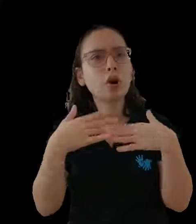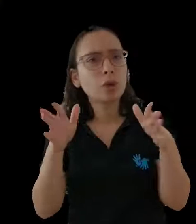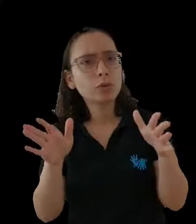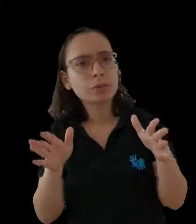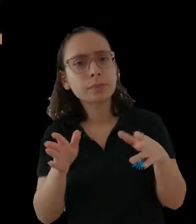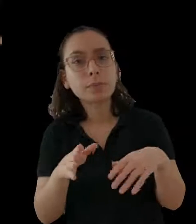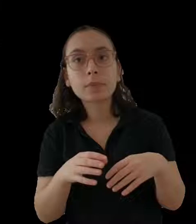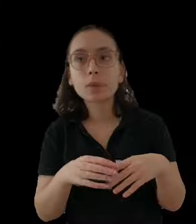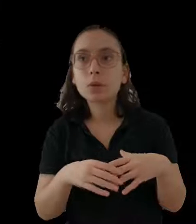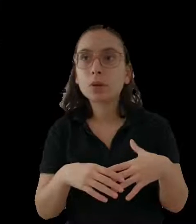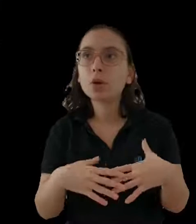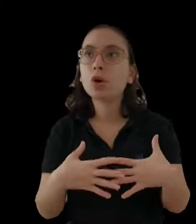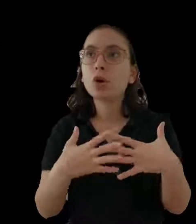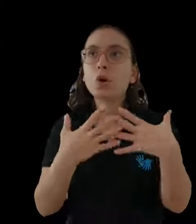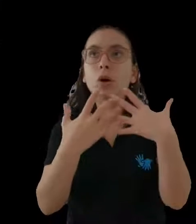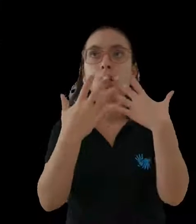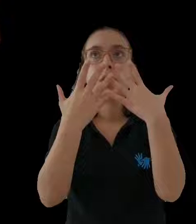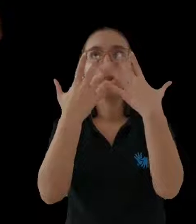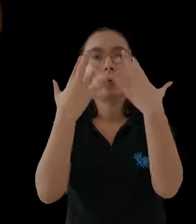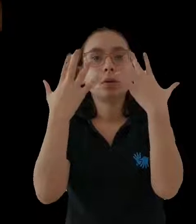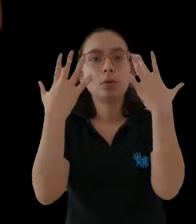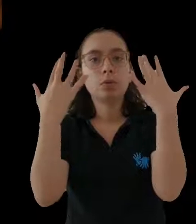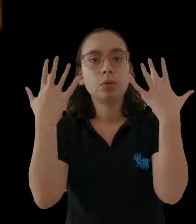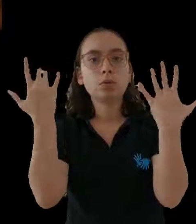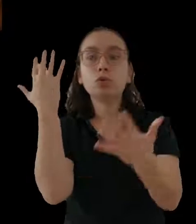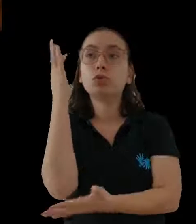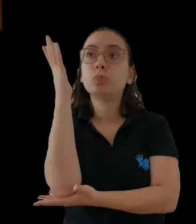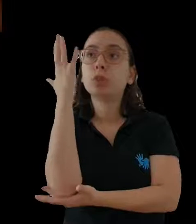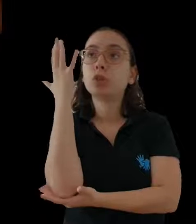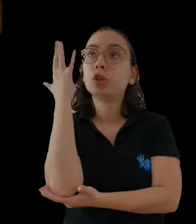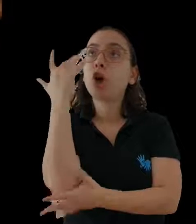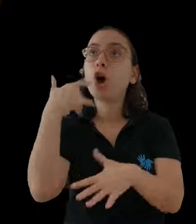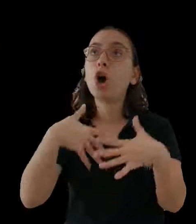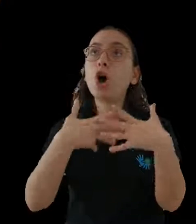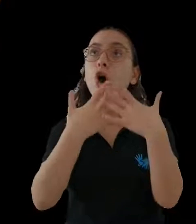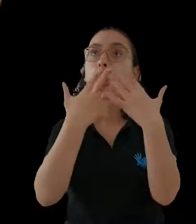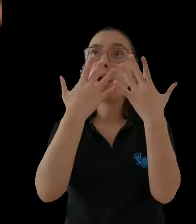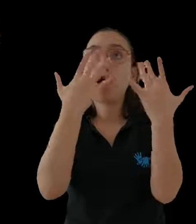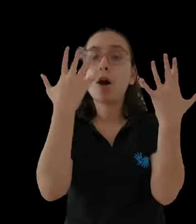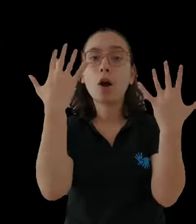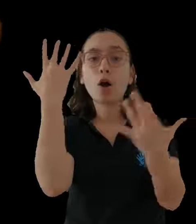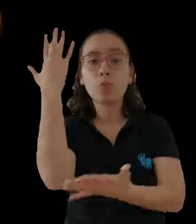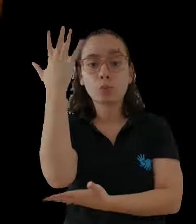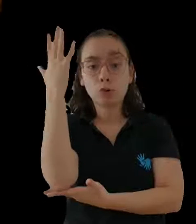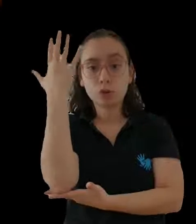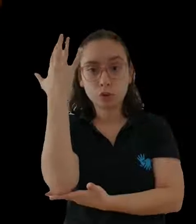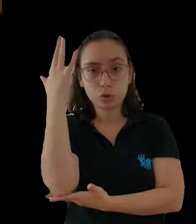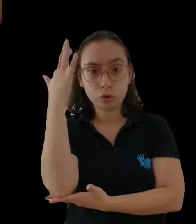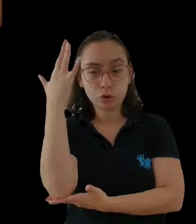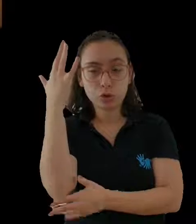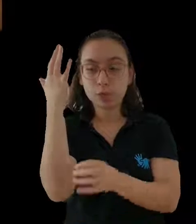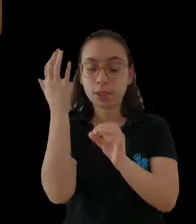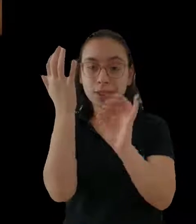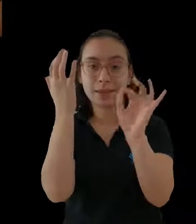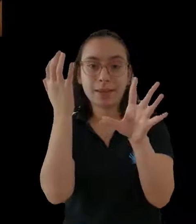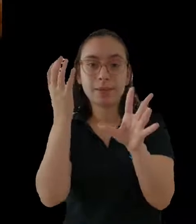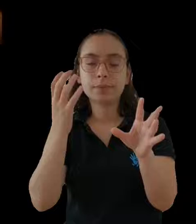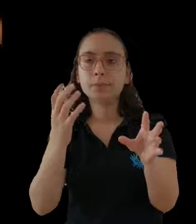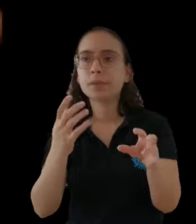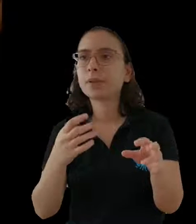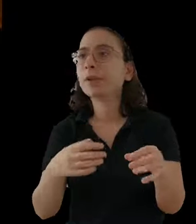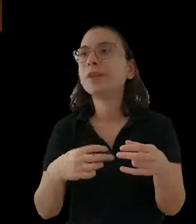me solta, me solta. E aí, de repente, aparece de novo lá, enorme o muro de